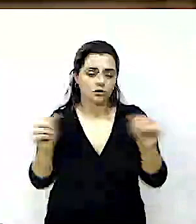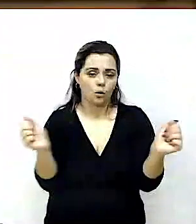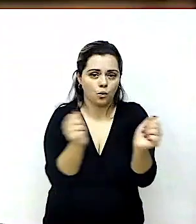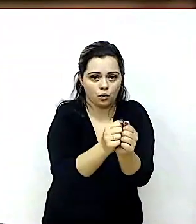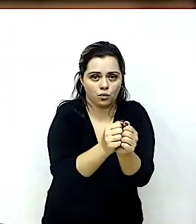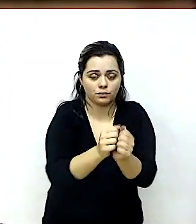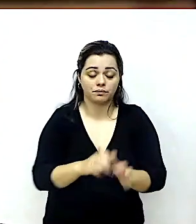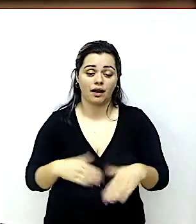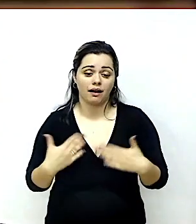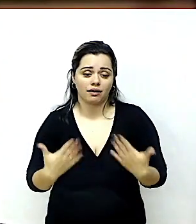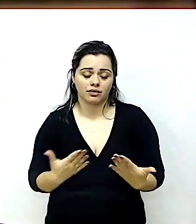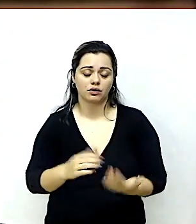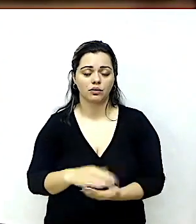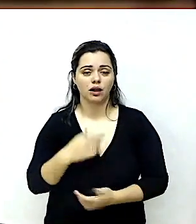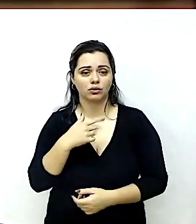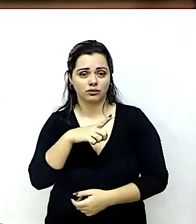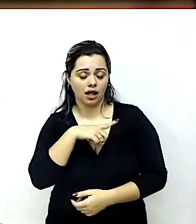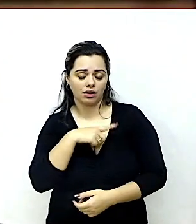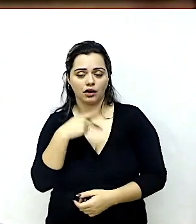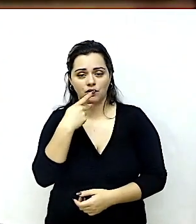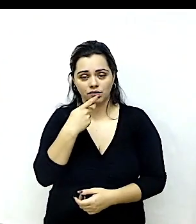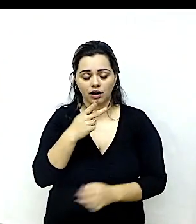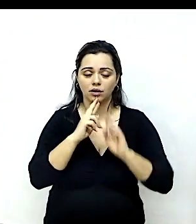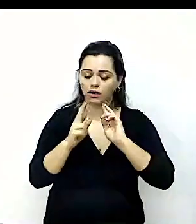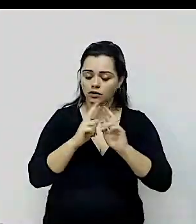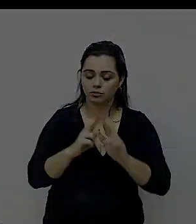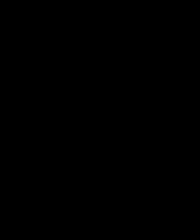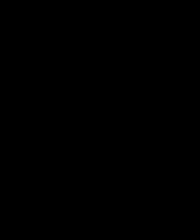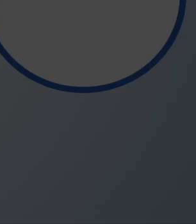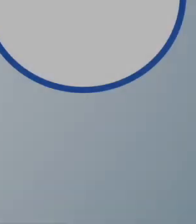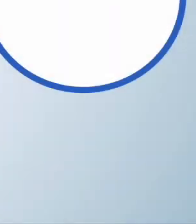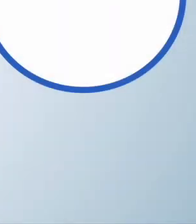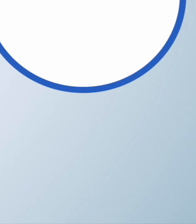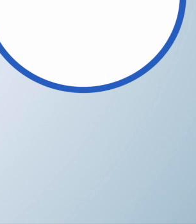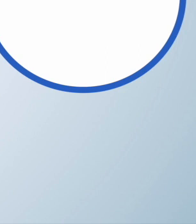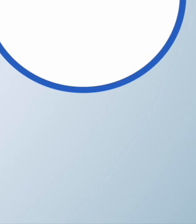Olha é o que eu teria para para responder Roberto